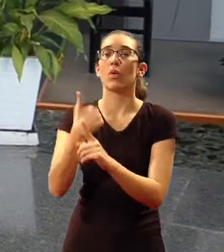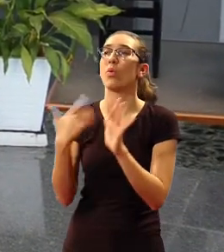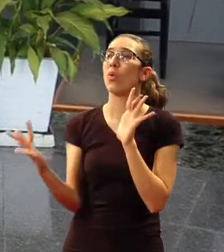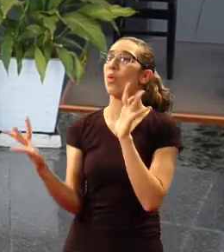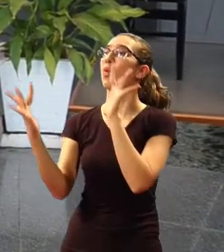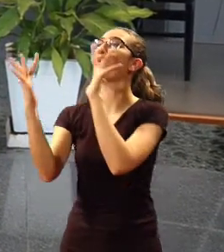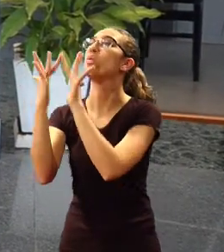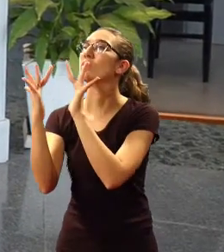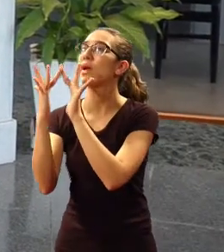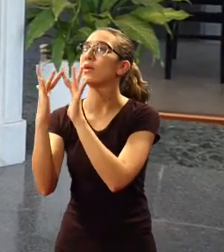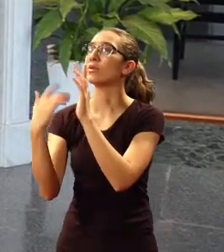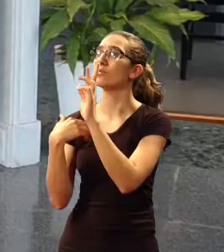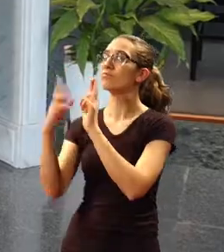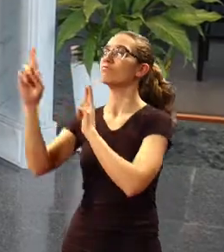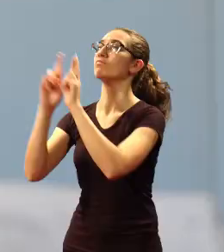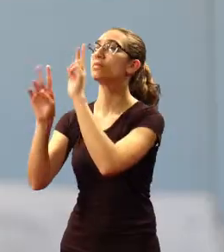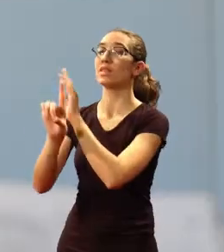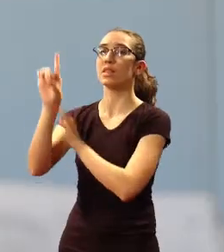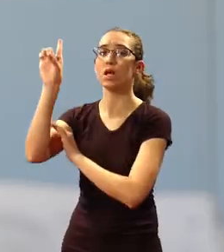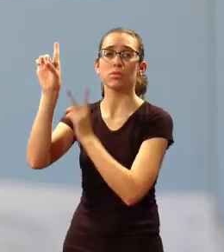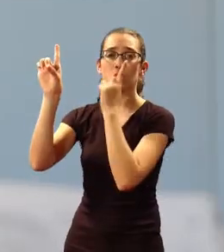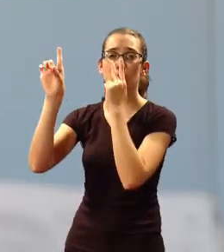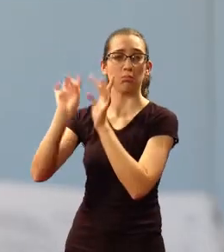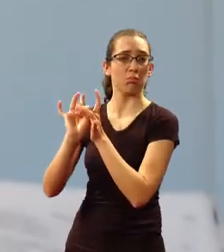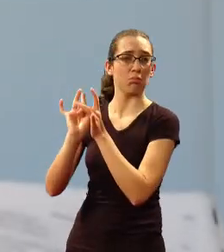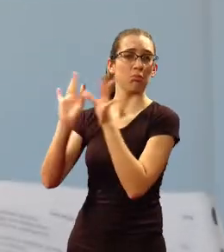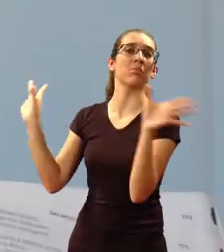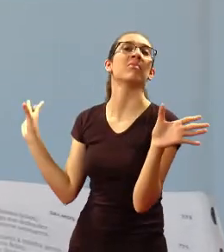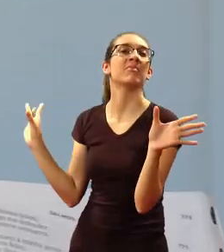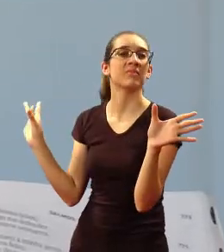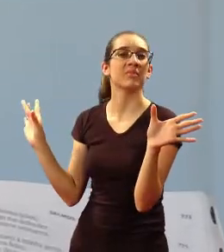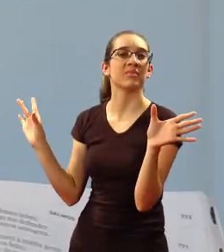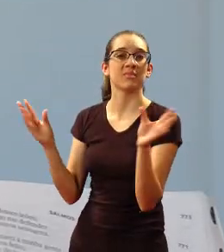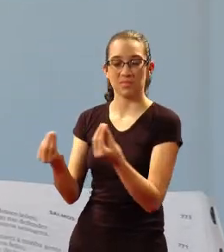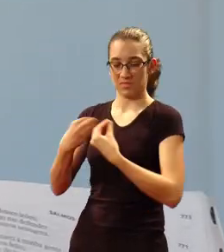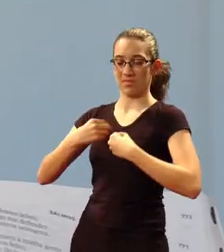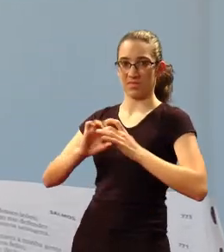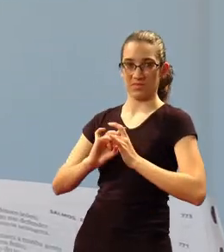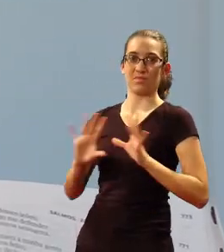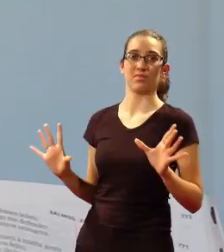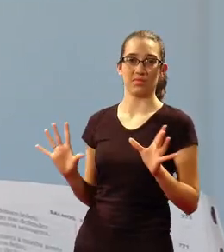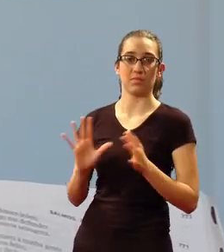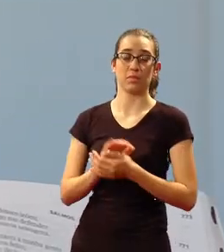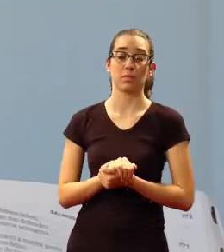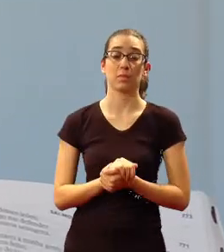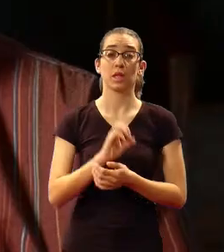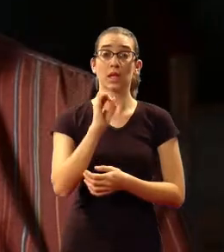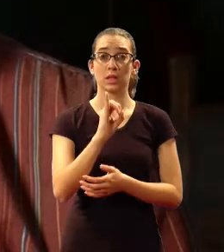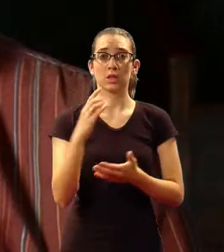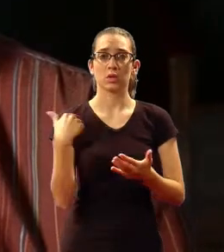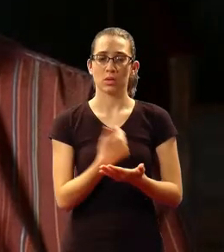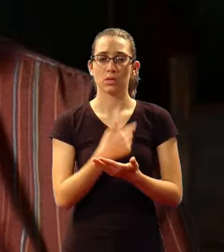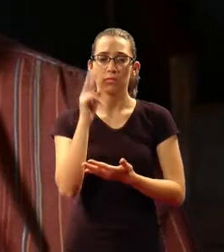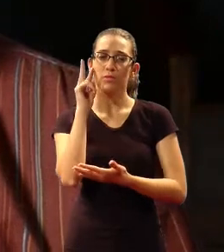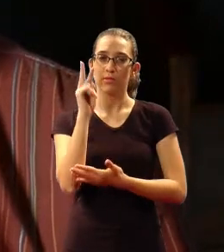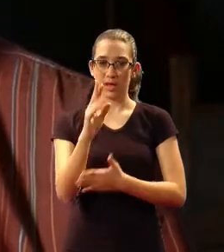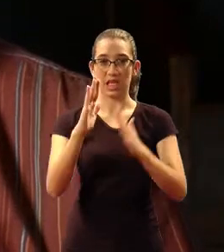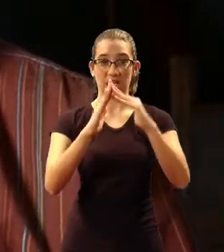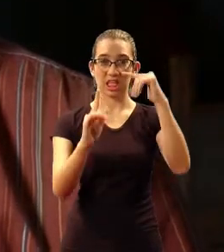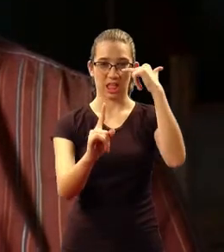o acesso a Deus era um acesso livre, um acesso de liberdade. Se nós olharmos uma